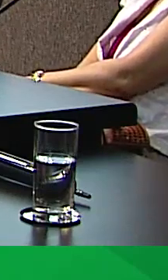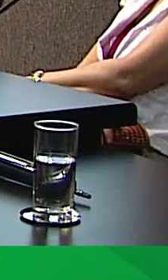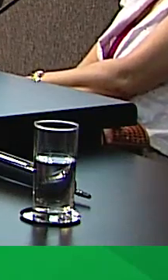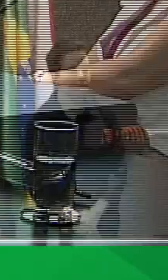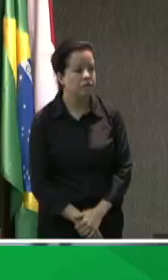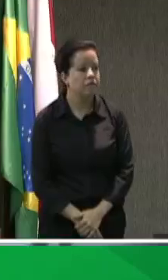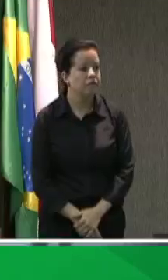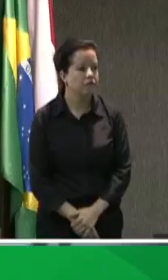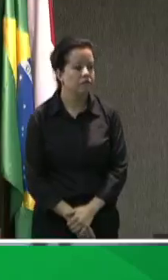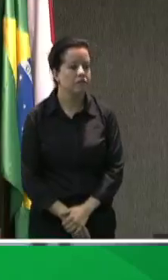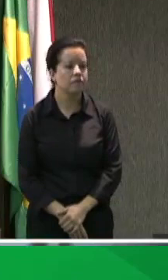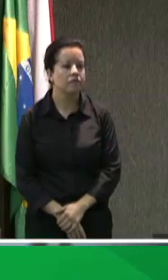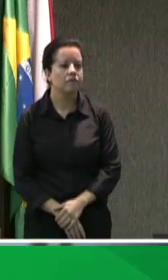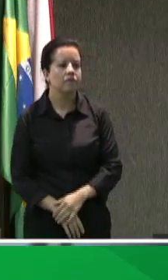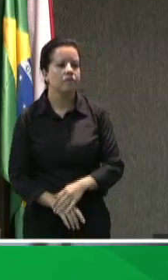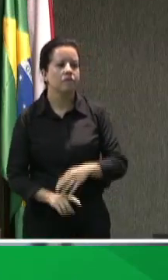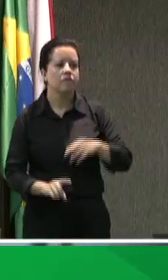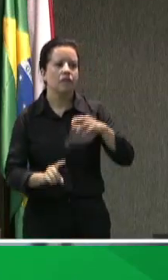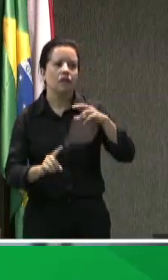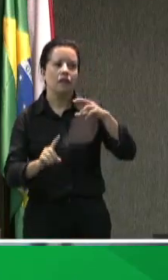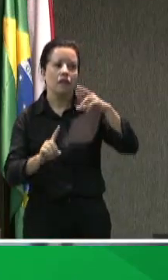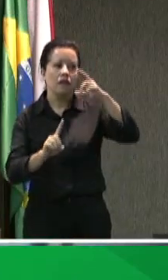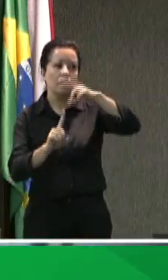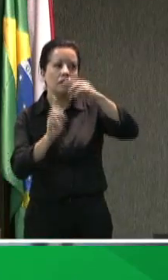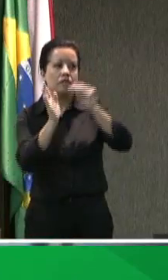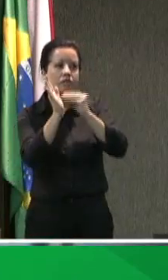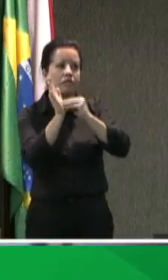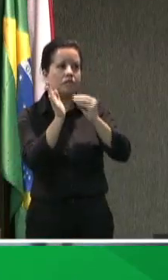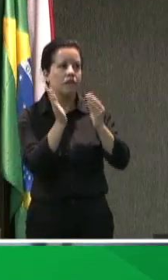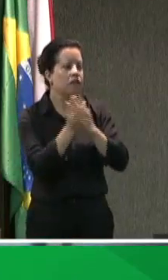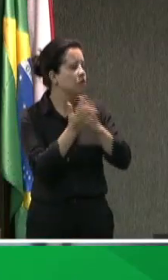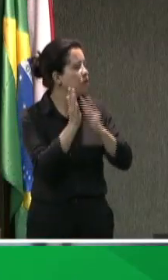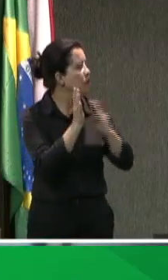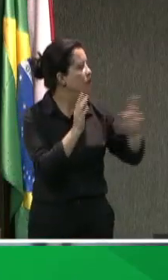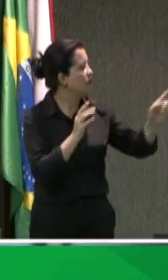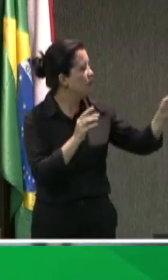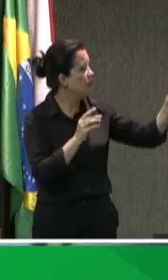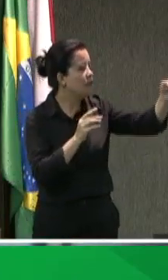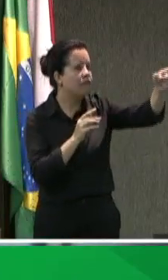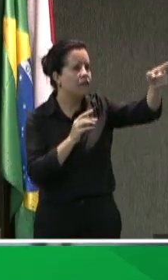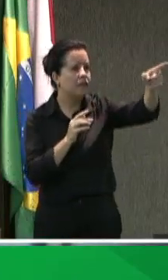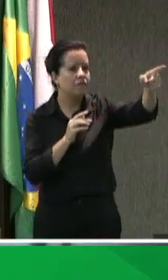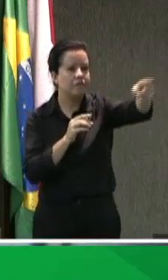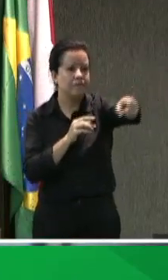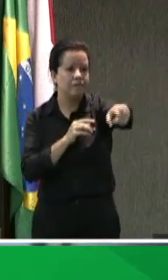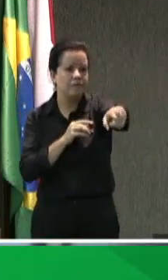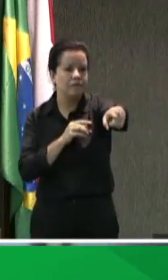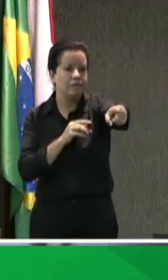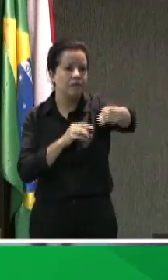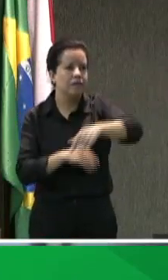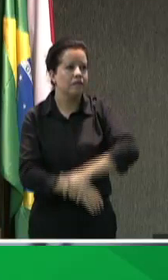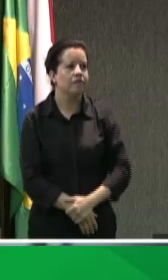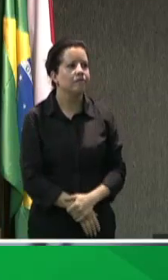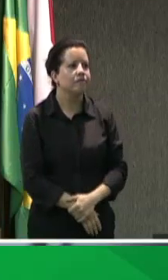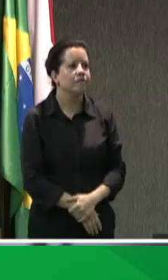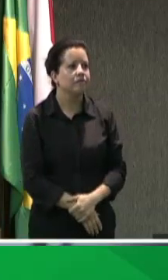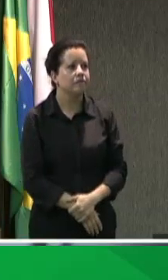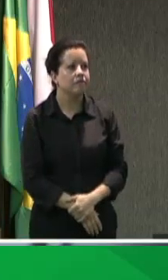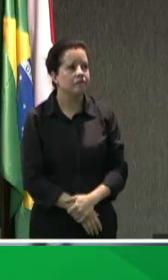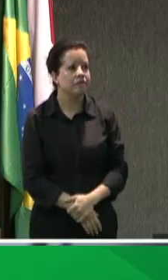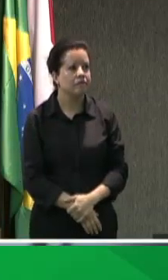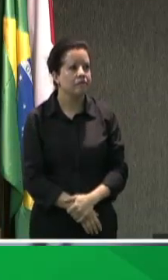Na verdade, só referenda algumas propostas, né? É isso? Tem mais alguém aqui que queria